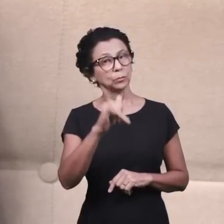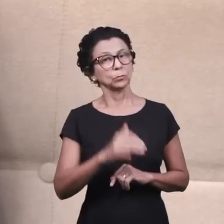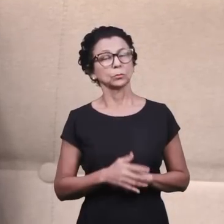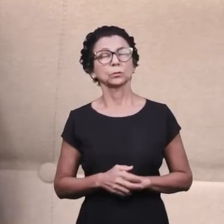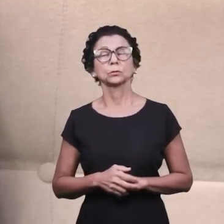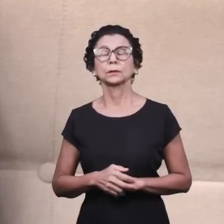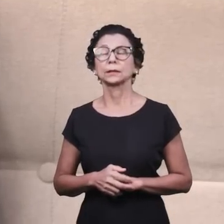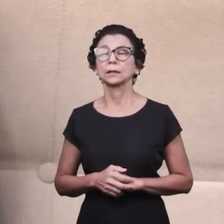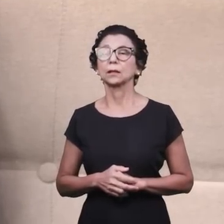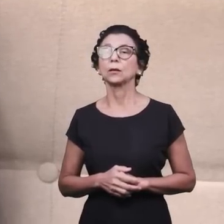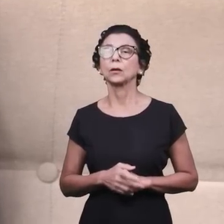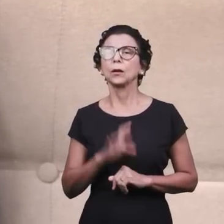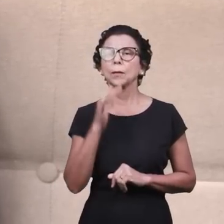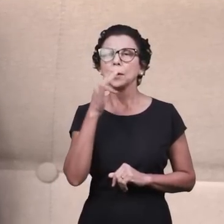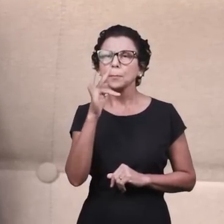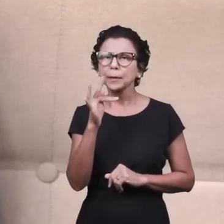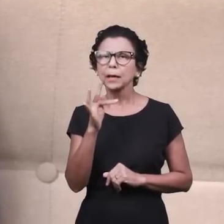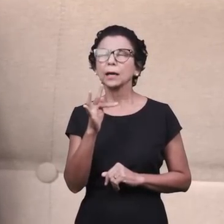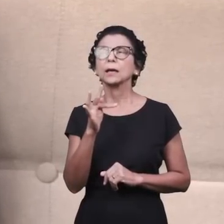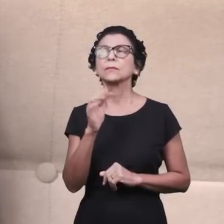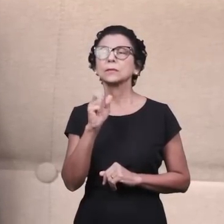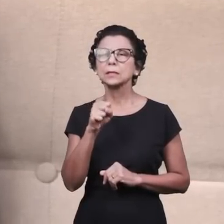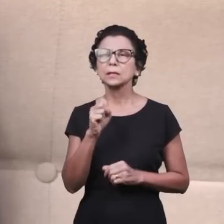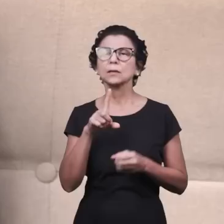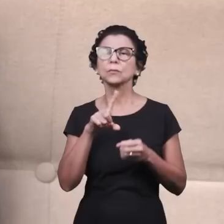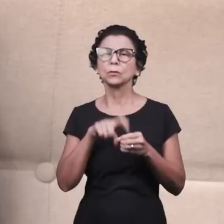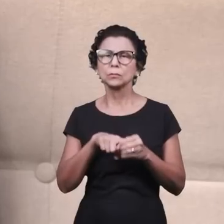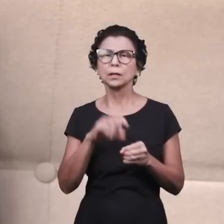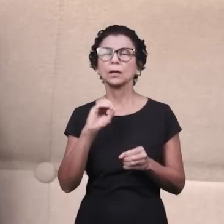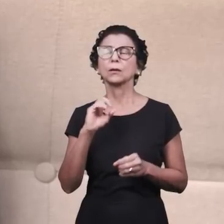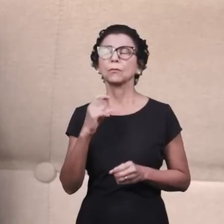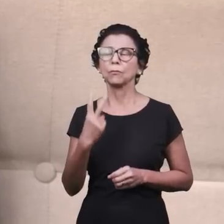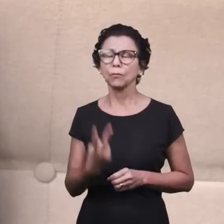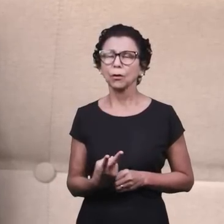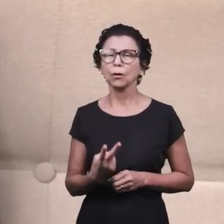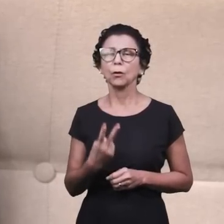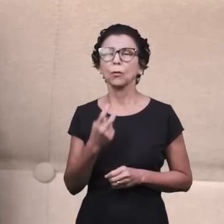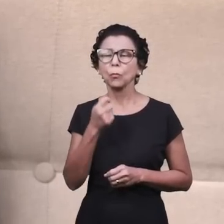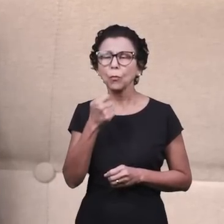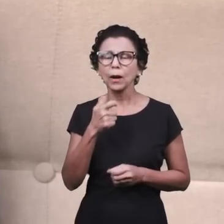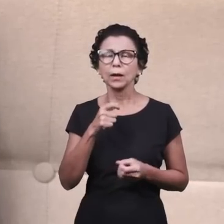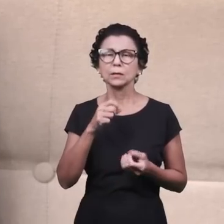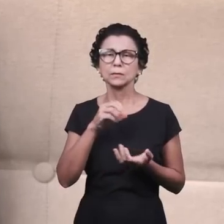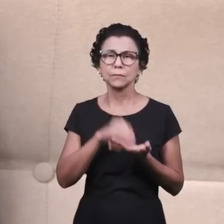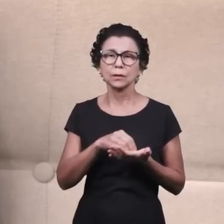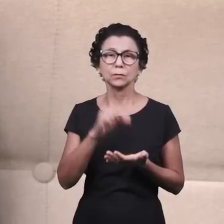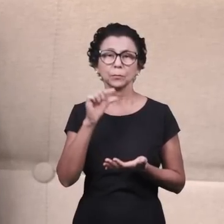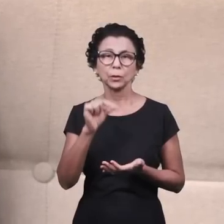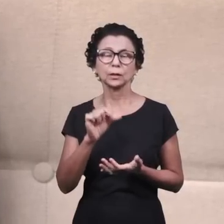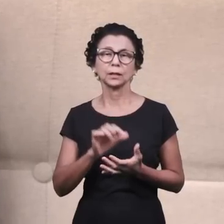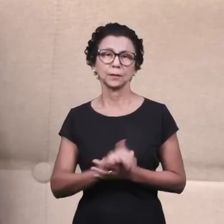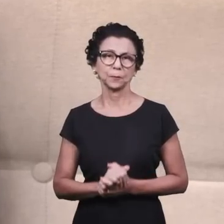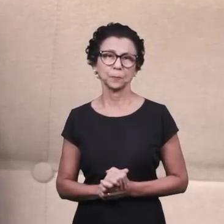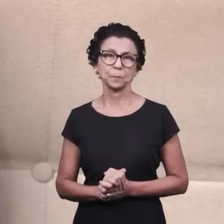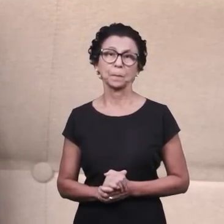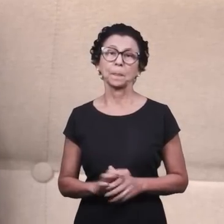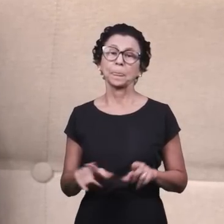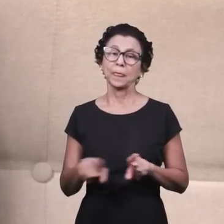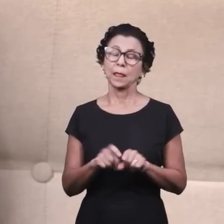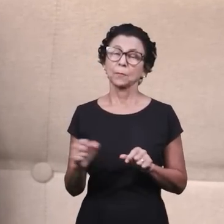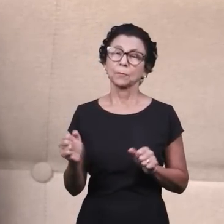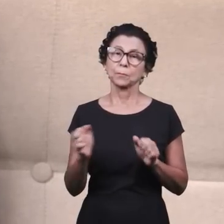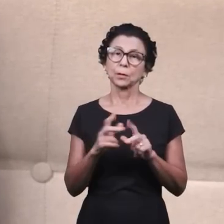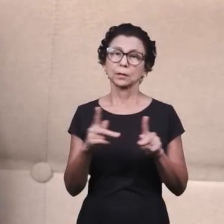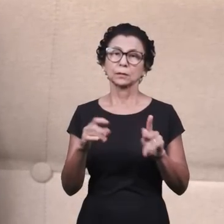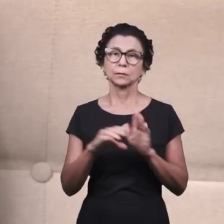sem demora, com o guardar. Como lá no início, capítulo 1, versículo 3, em que fala: bem-aventurado aquele